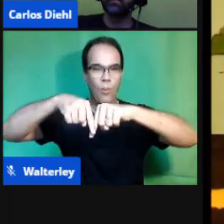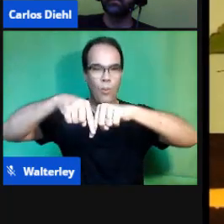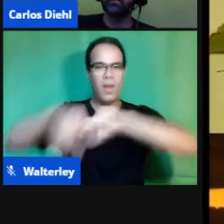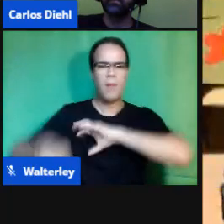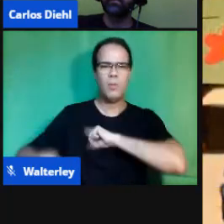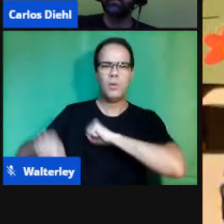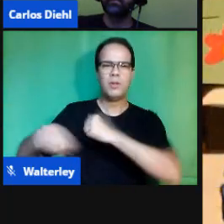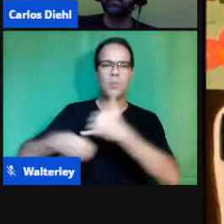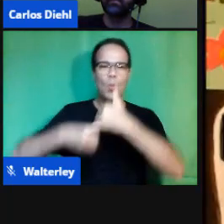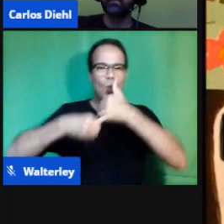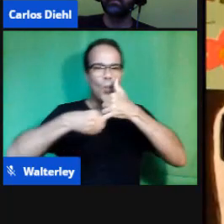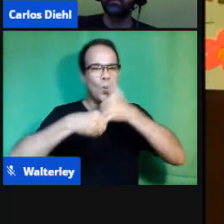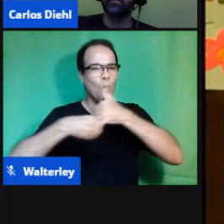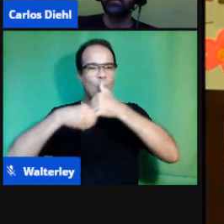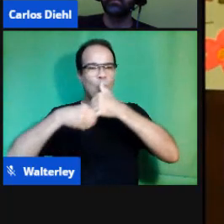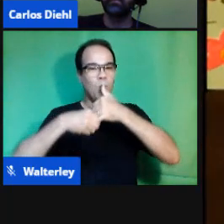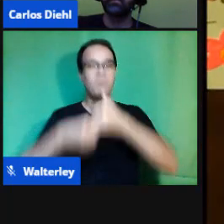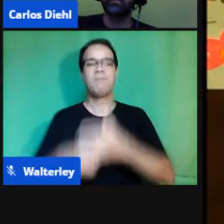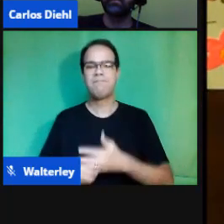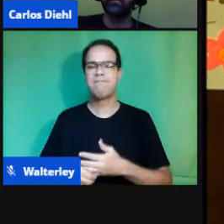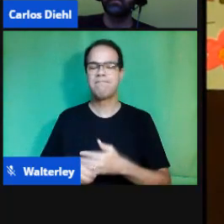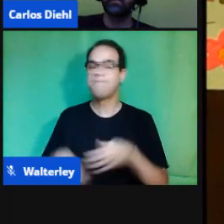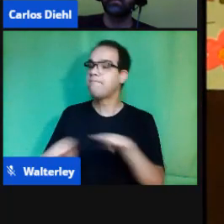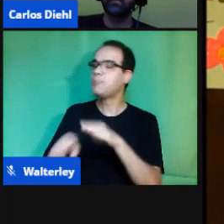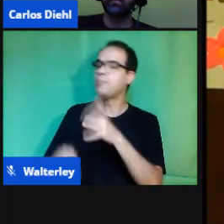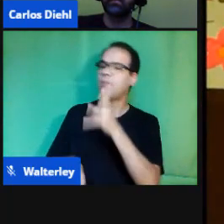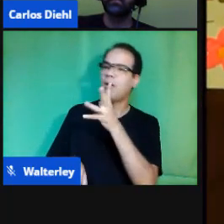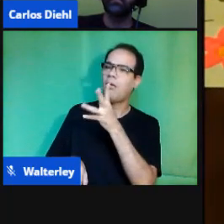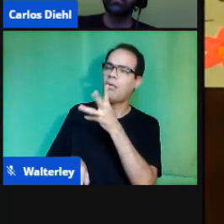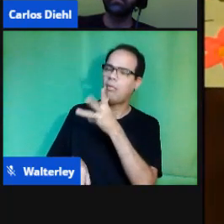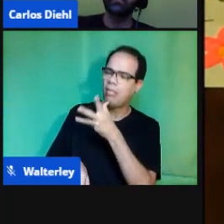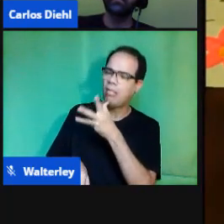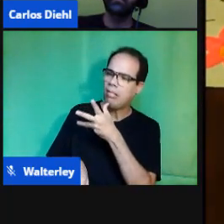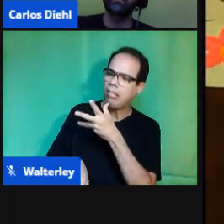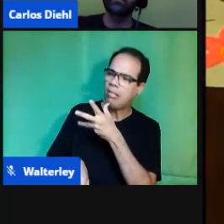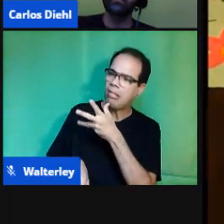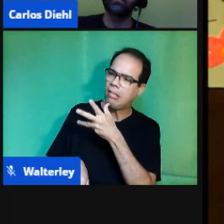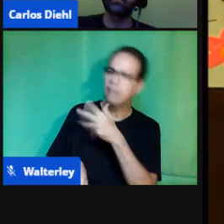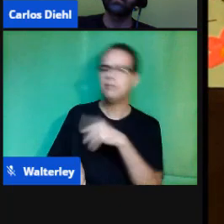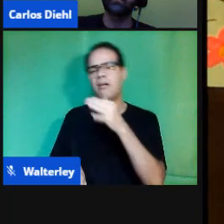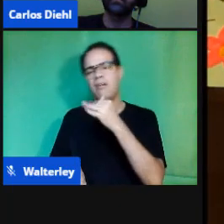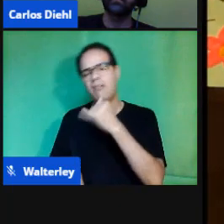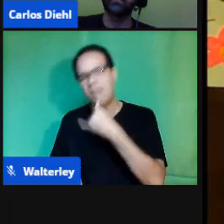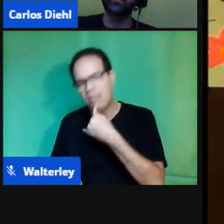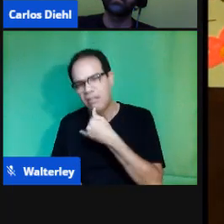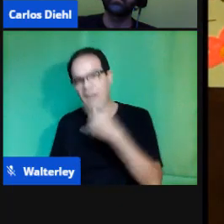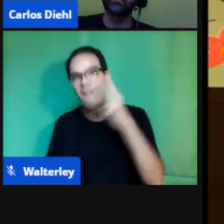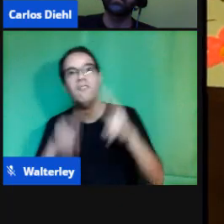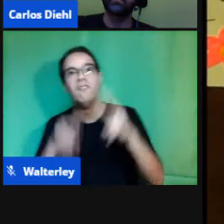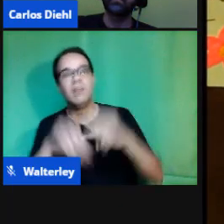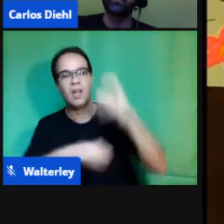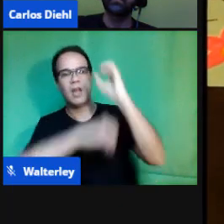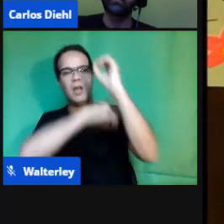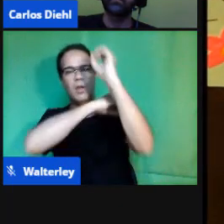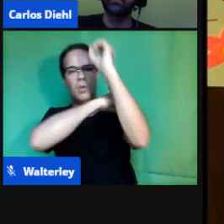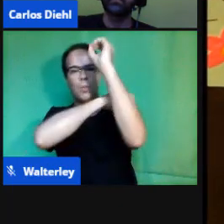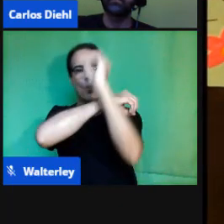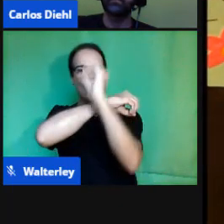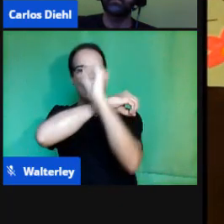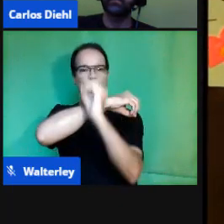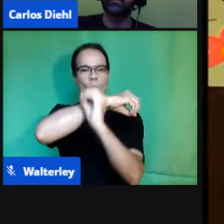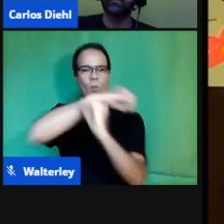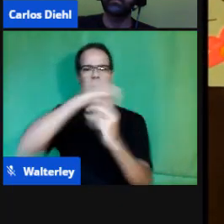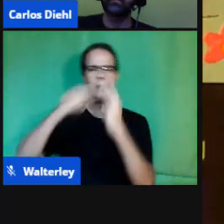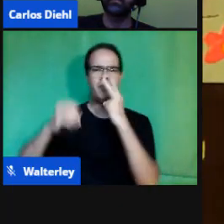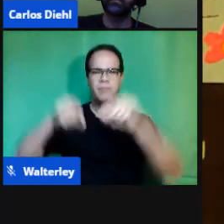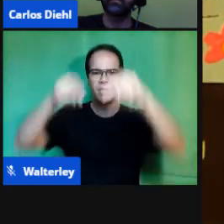por aqui. Quando fico triste, gosto de olhar para o lago, ver o pôr do sol e conversar com os bichos. Dizem que o lago tem forma de